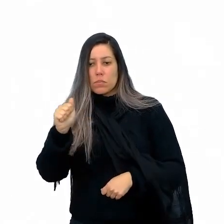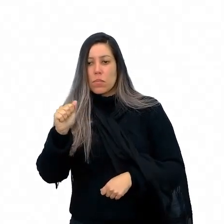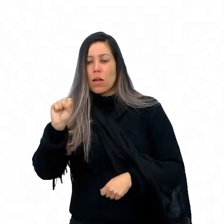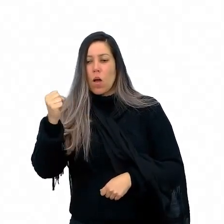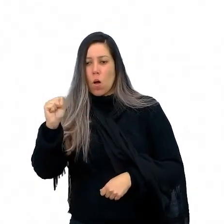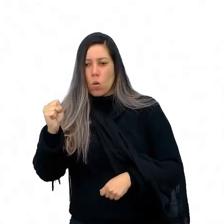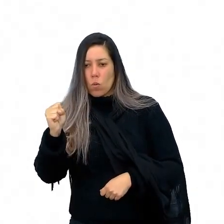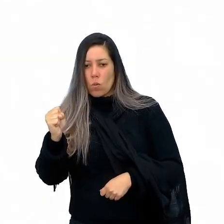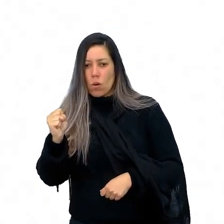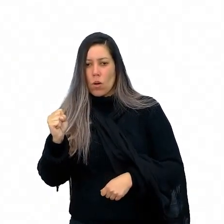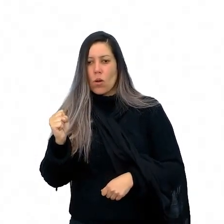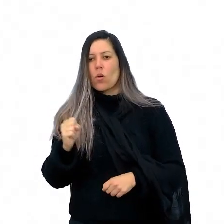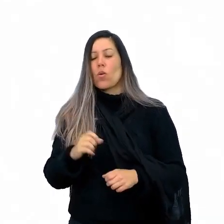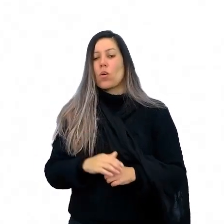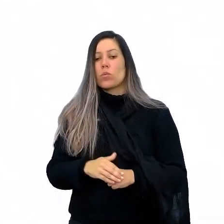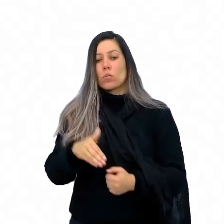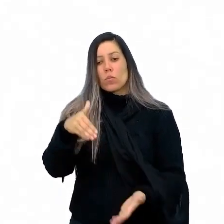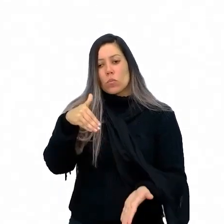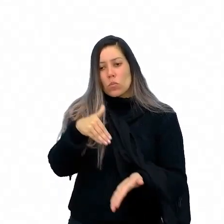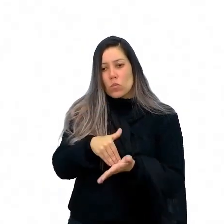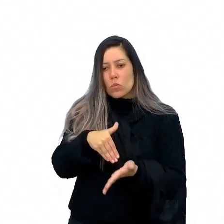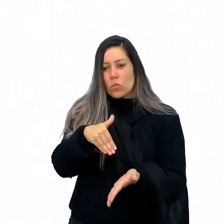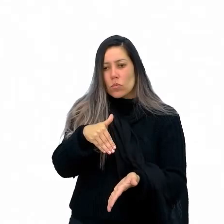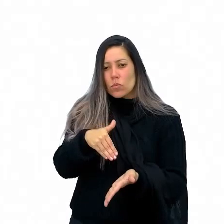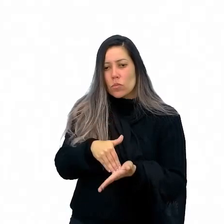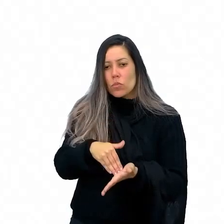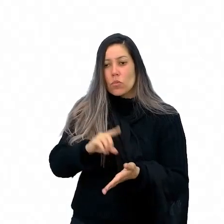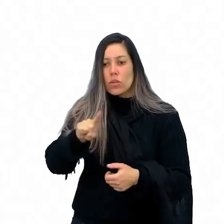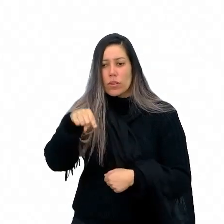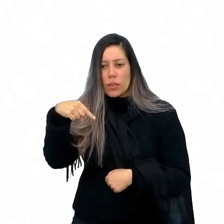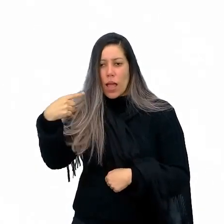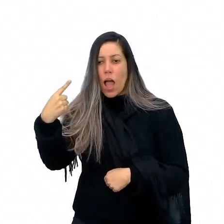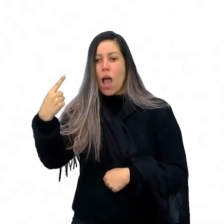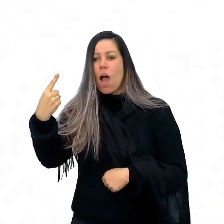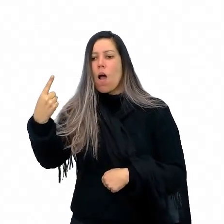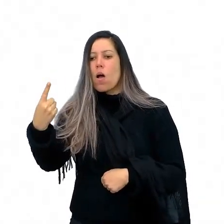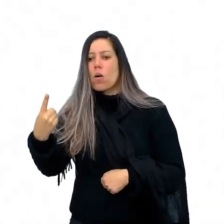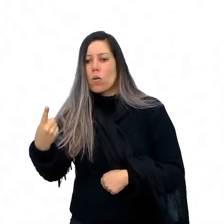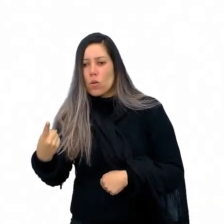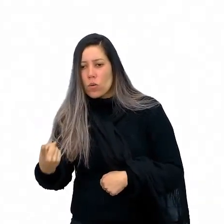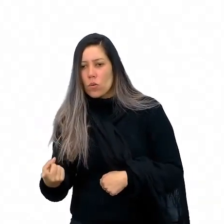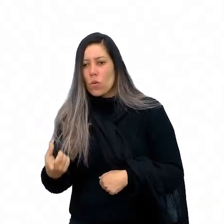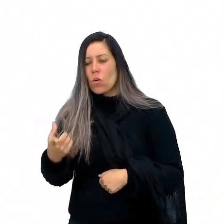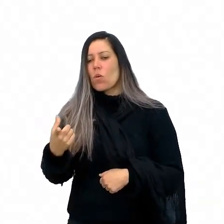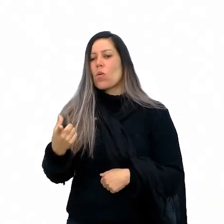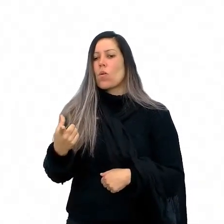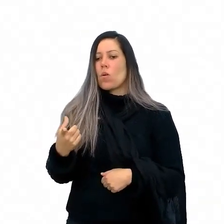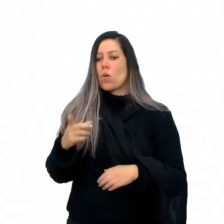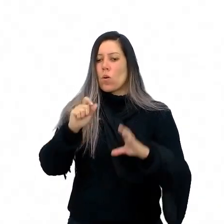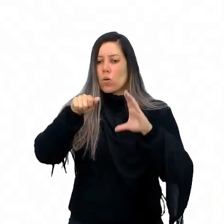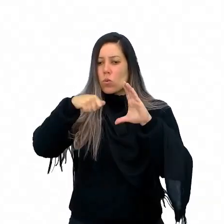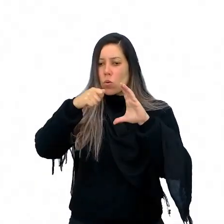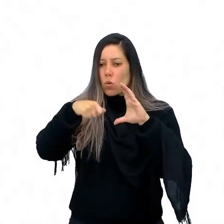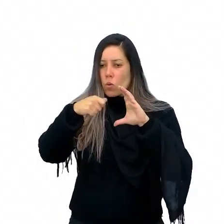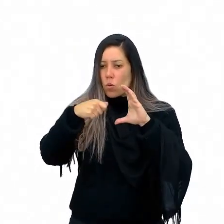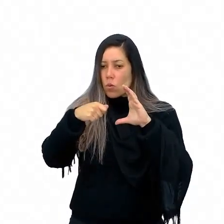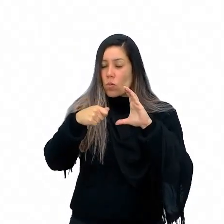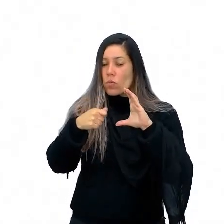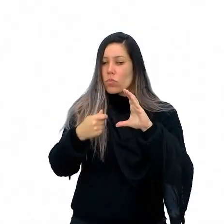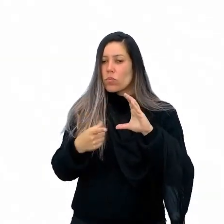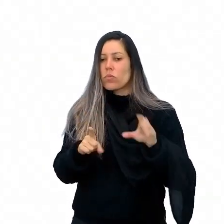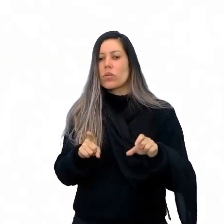último, nas próximas transmissões, né, não na próxima em si, porque na próxima é a de ano série,